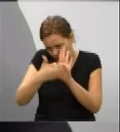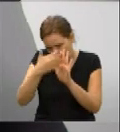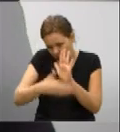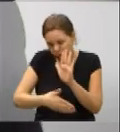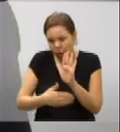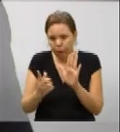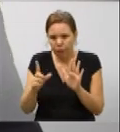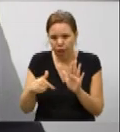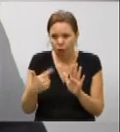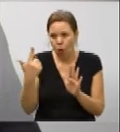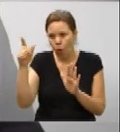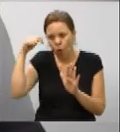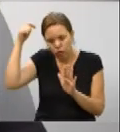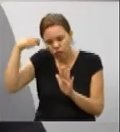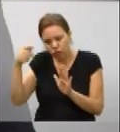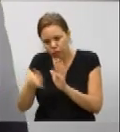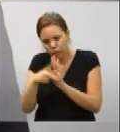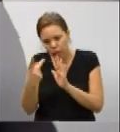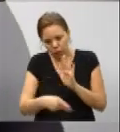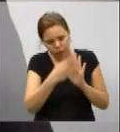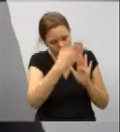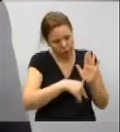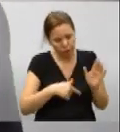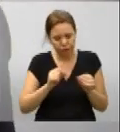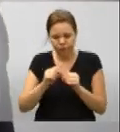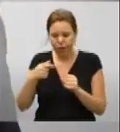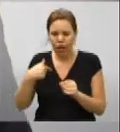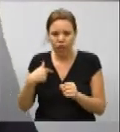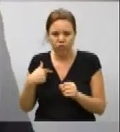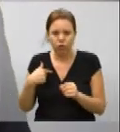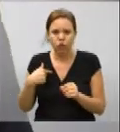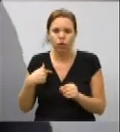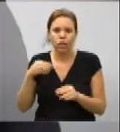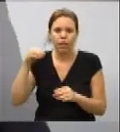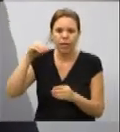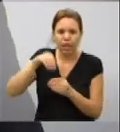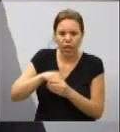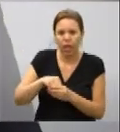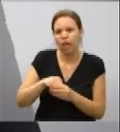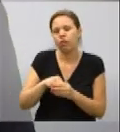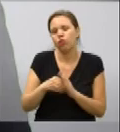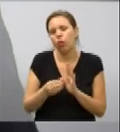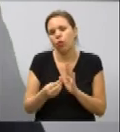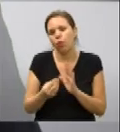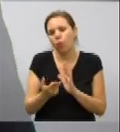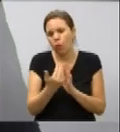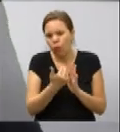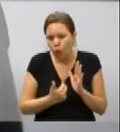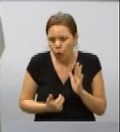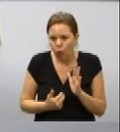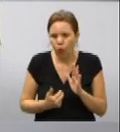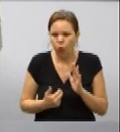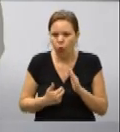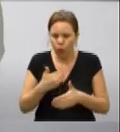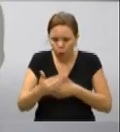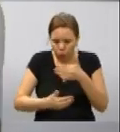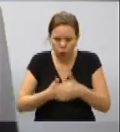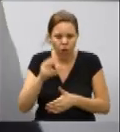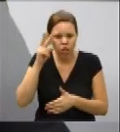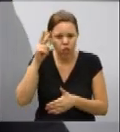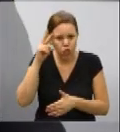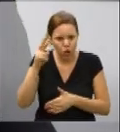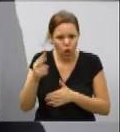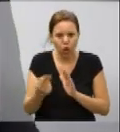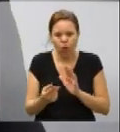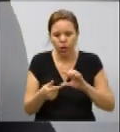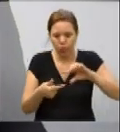de capa são outros e o que eu mais faço é a página interna. Então os quadrinhos, a narrativa sequencial.